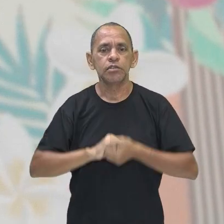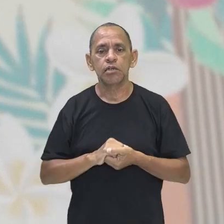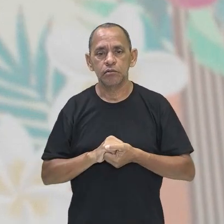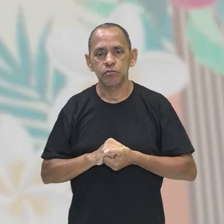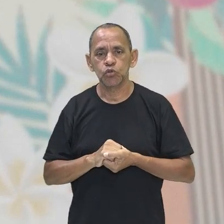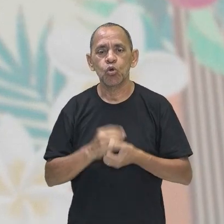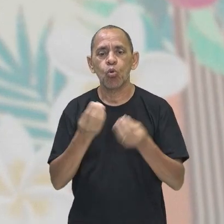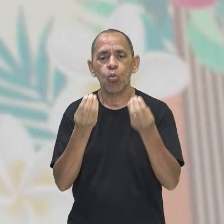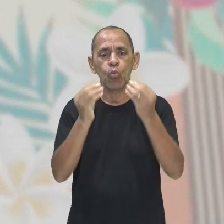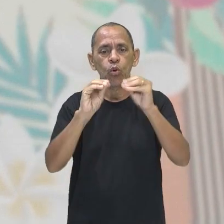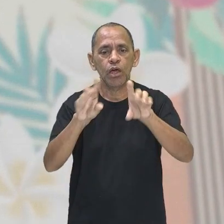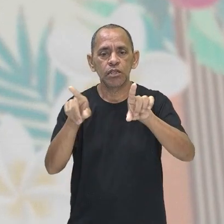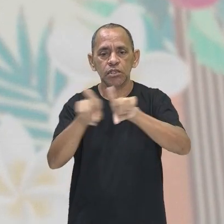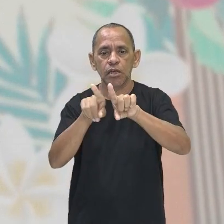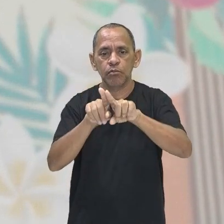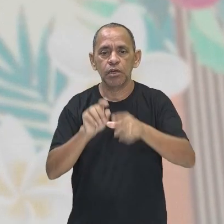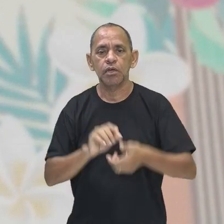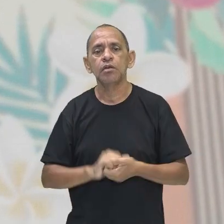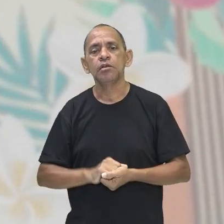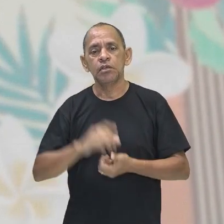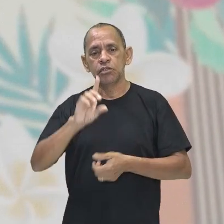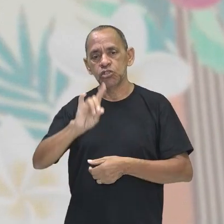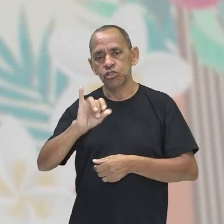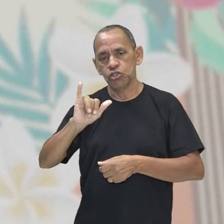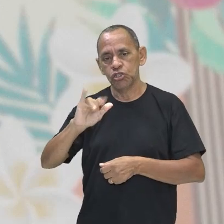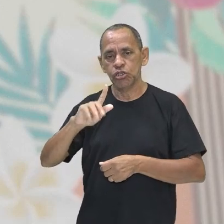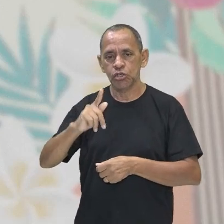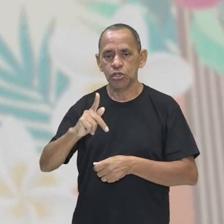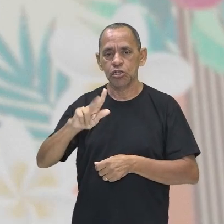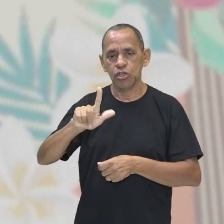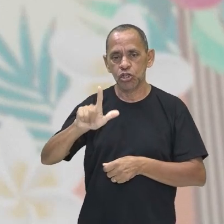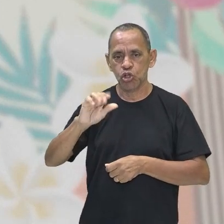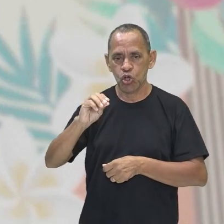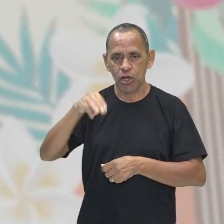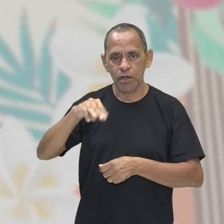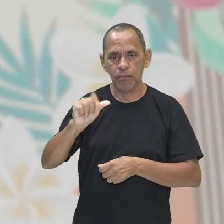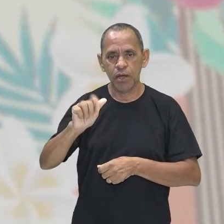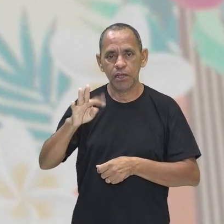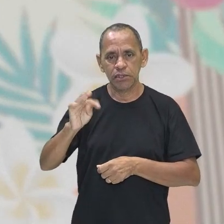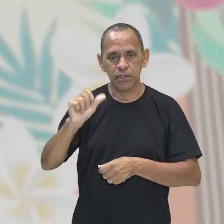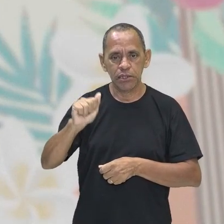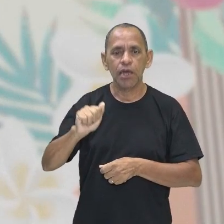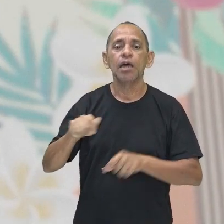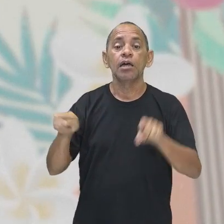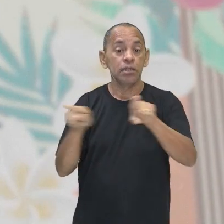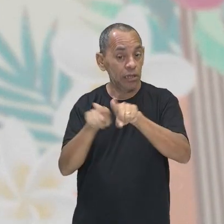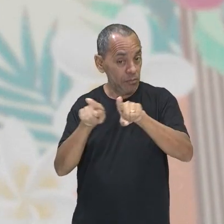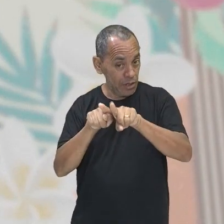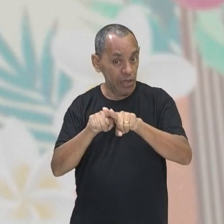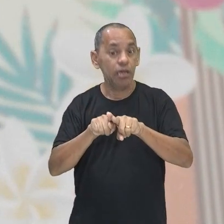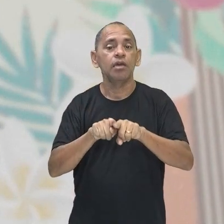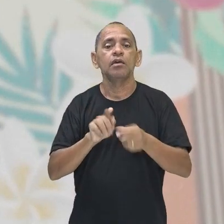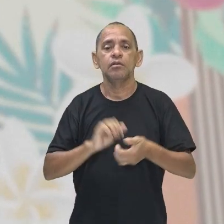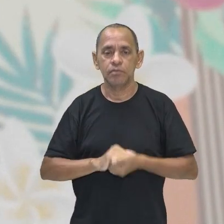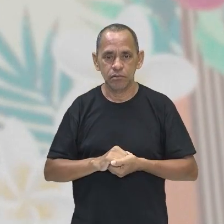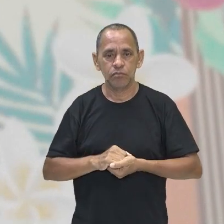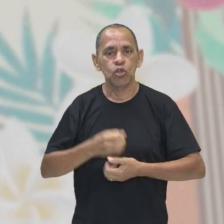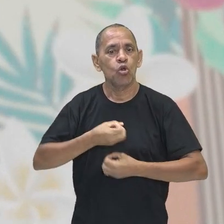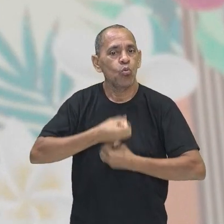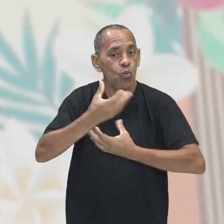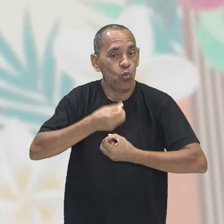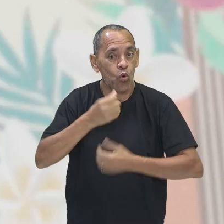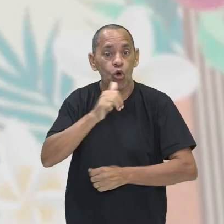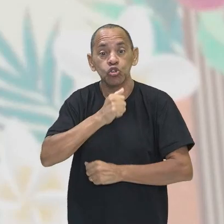e diplomata brasileiro e jornalista. É autor de Soneto de Fidelidade, uma das mais importantes obras